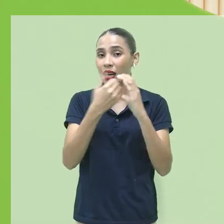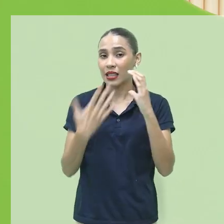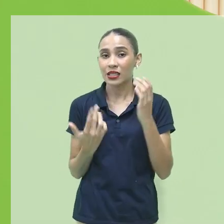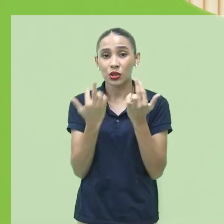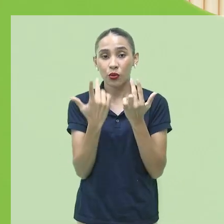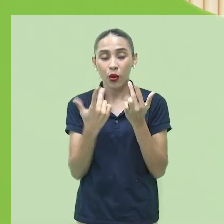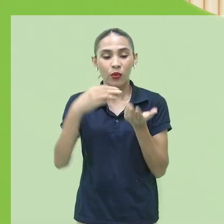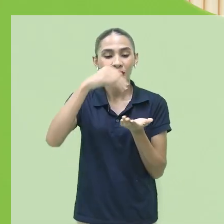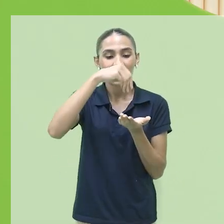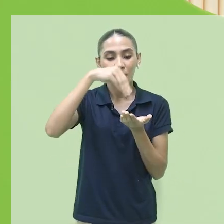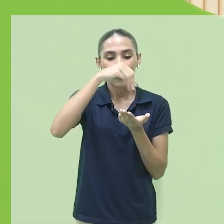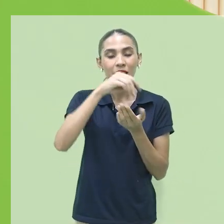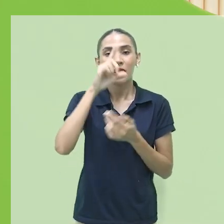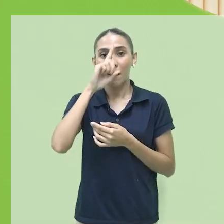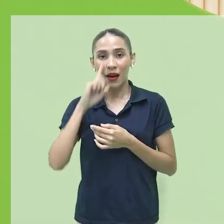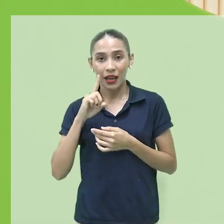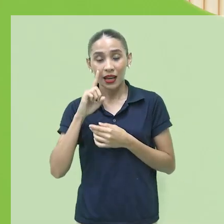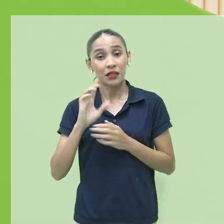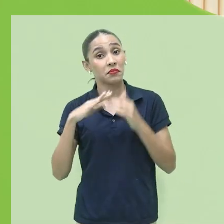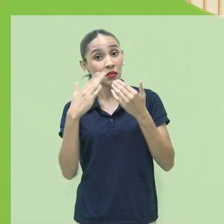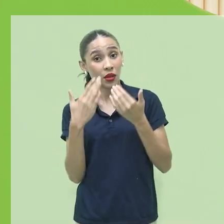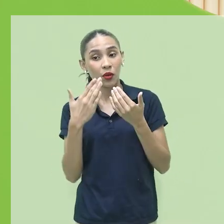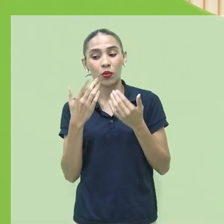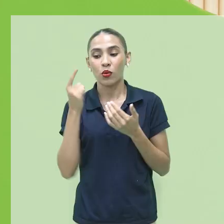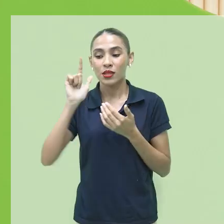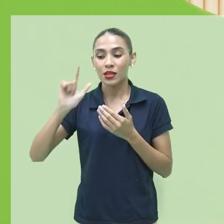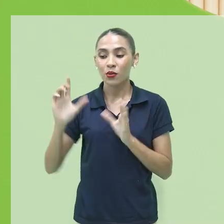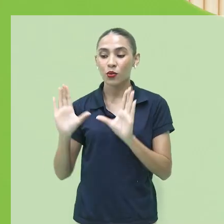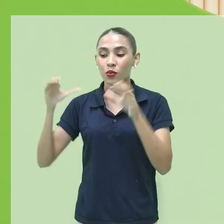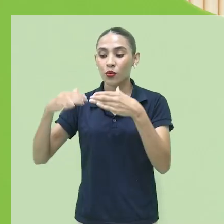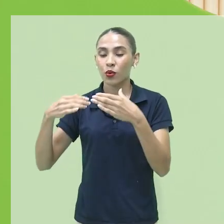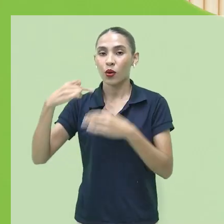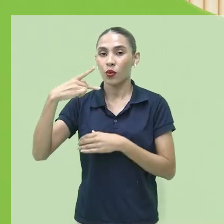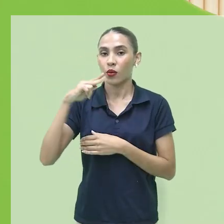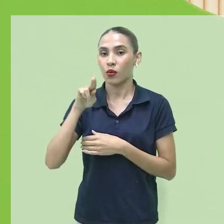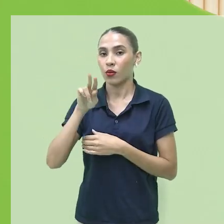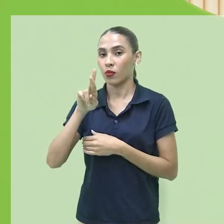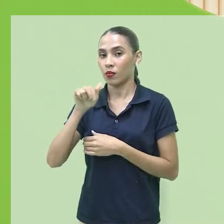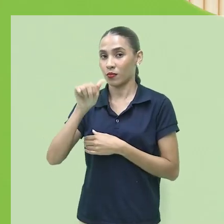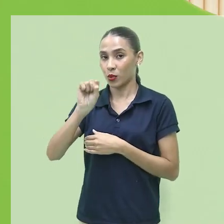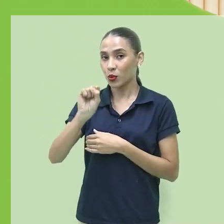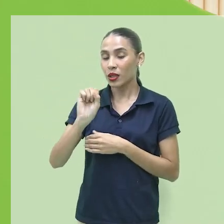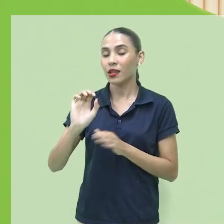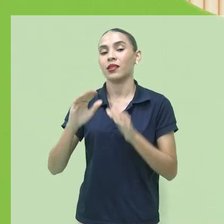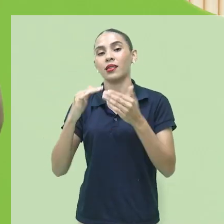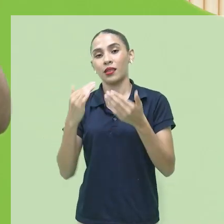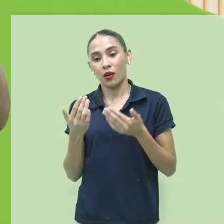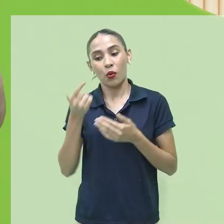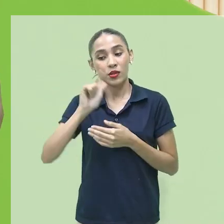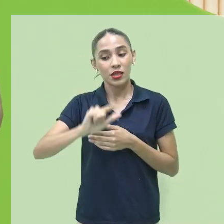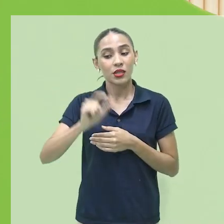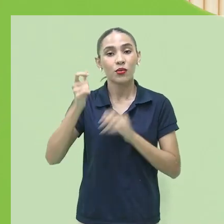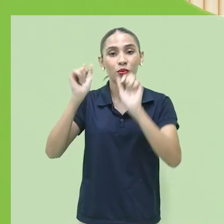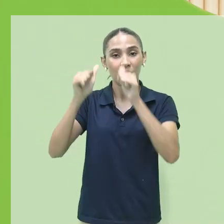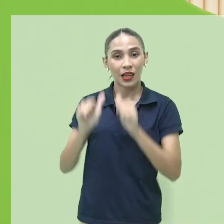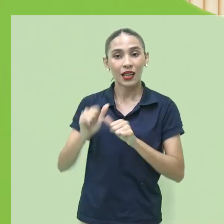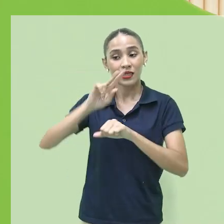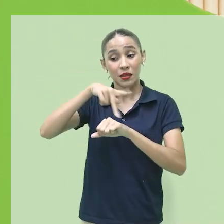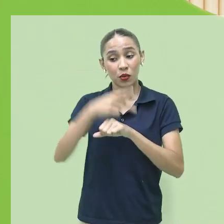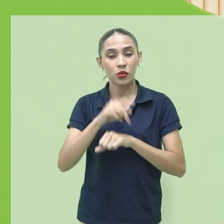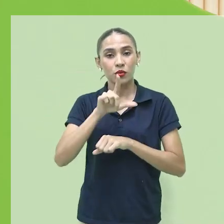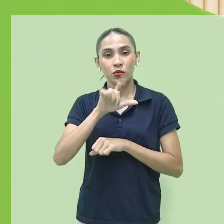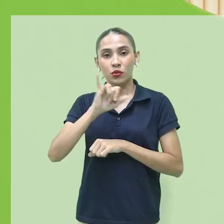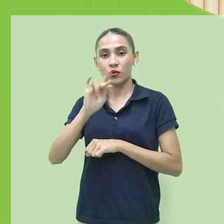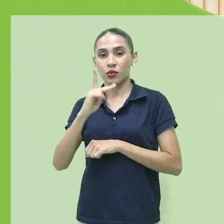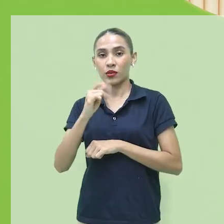mesma característica, semente amarela. Então, ele considerou aquela linhagem pura, tá certo? Então, ele fez essa observação